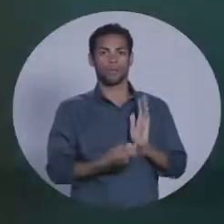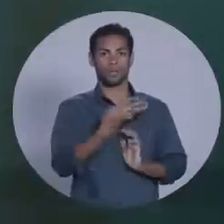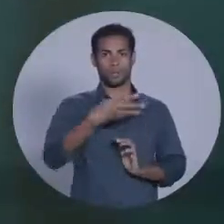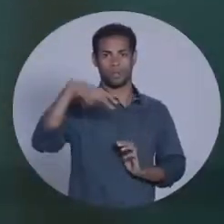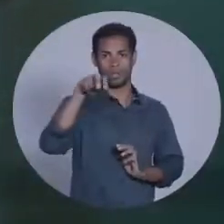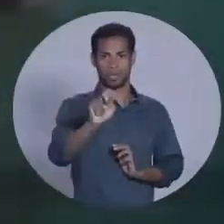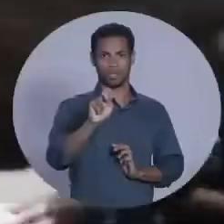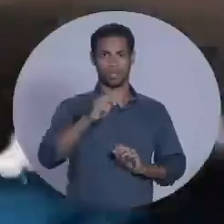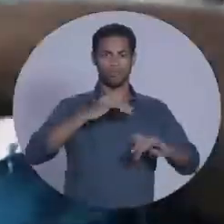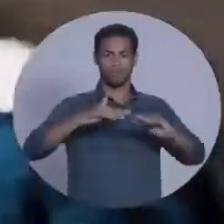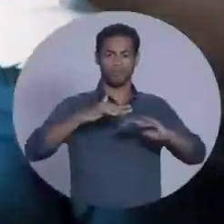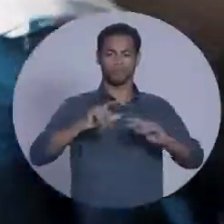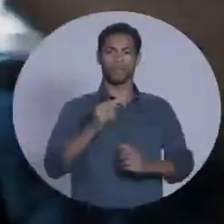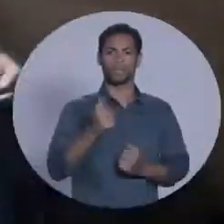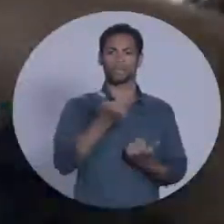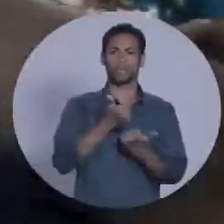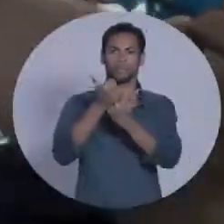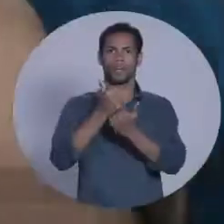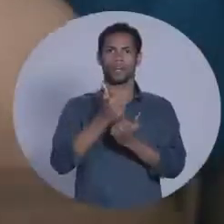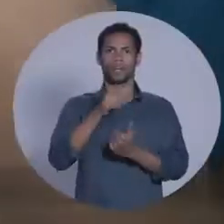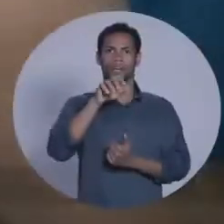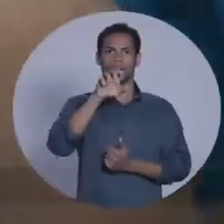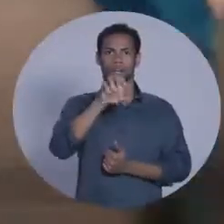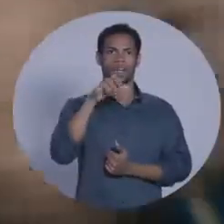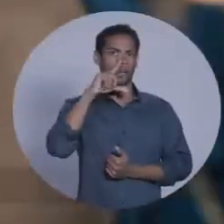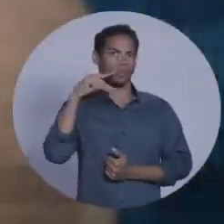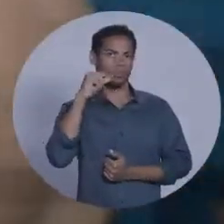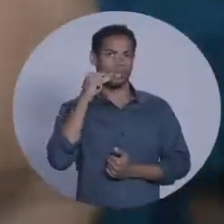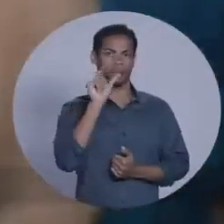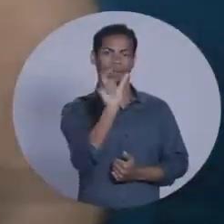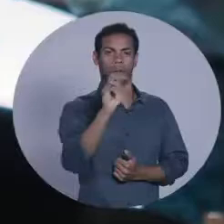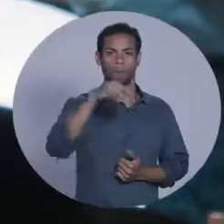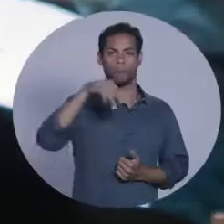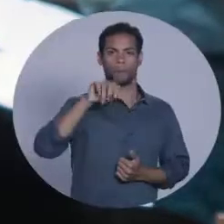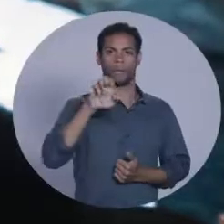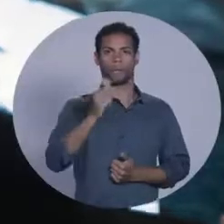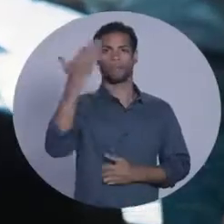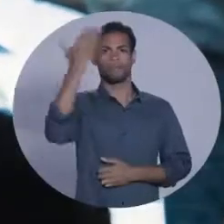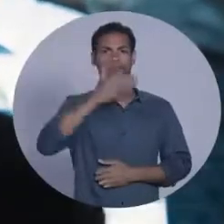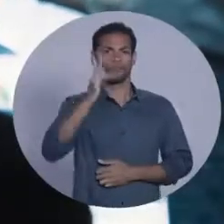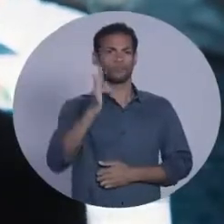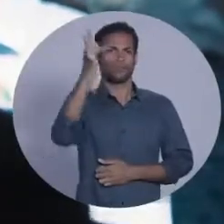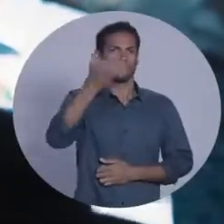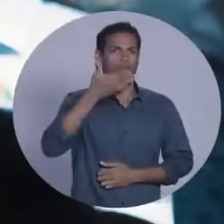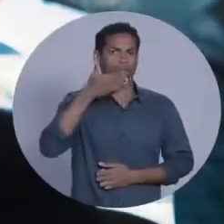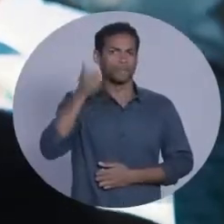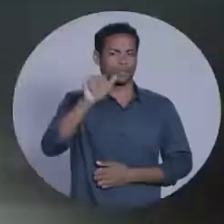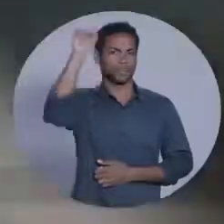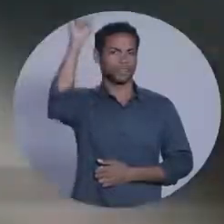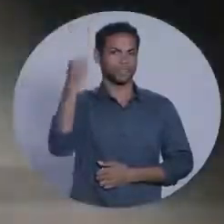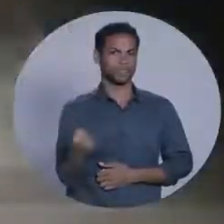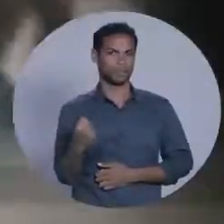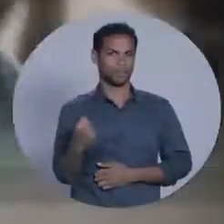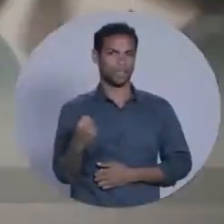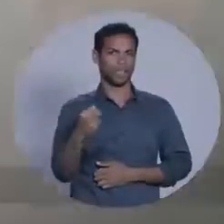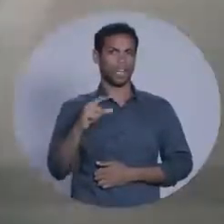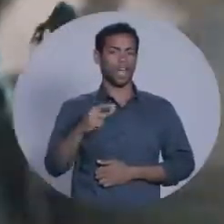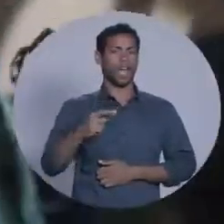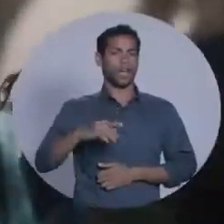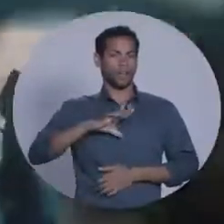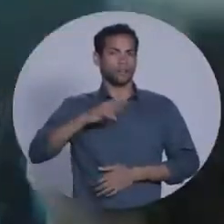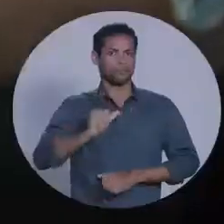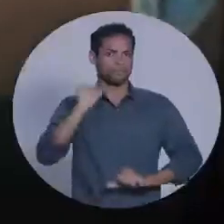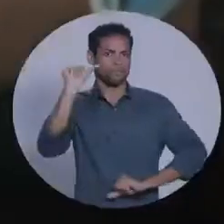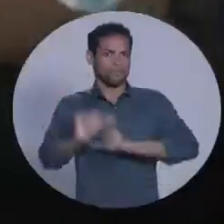45. O movimento de apoio a Eduardo, o Mãe, é mais uma prova que um futuro melhor para Sergipe. E com coragem